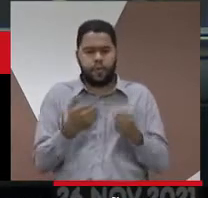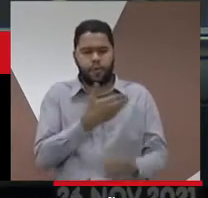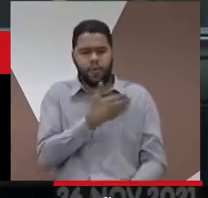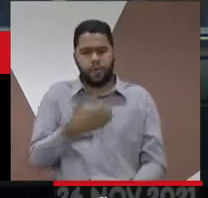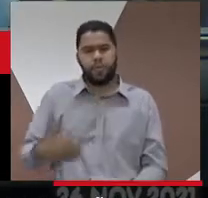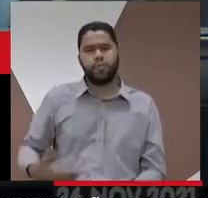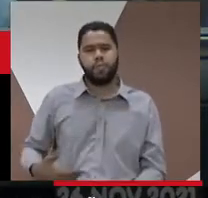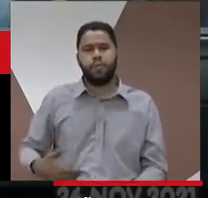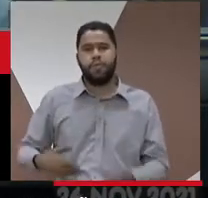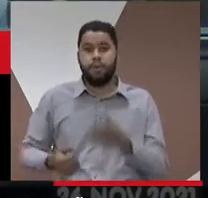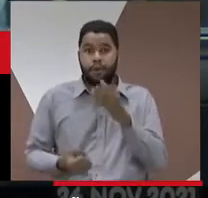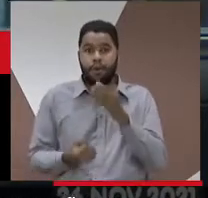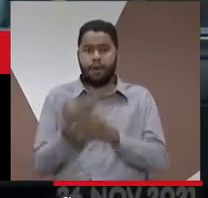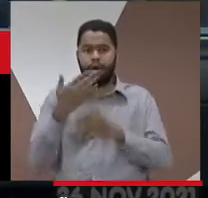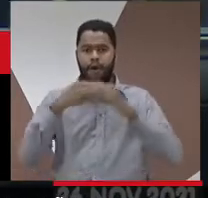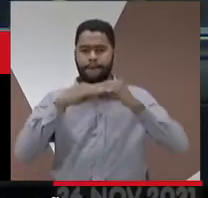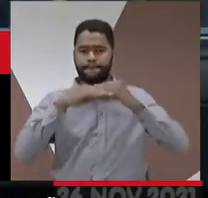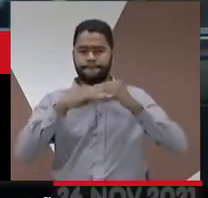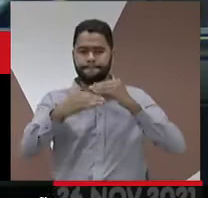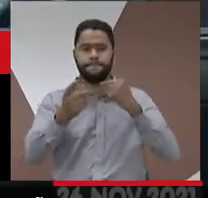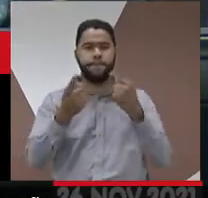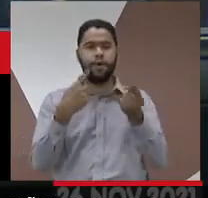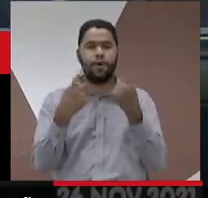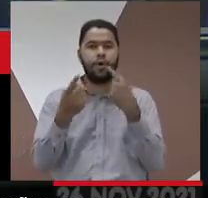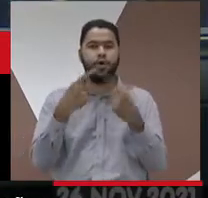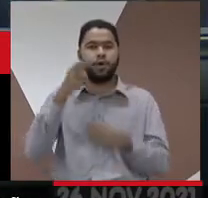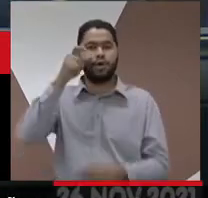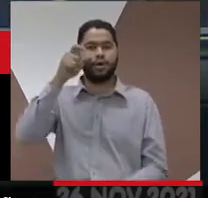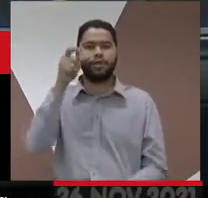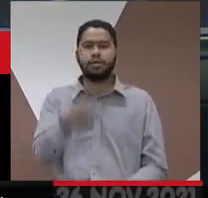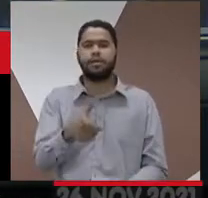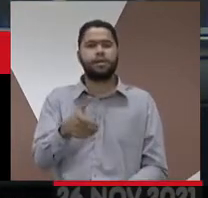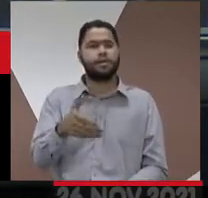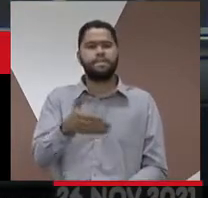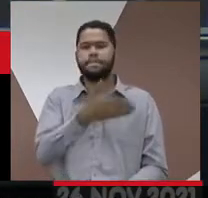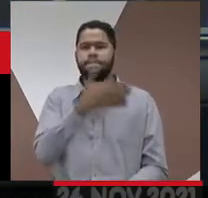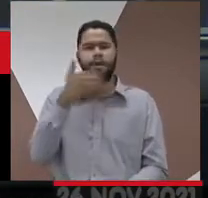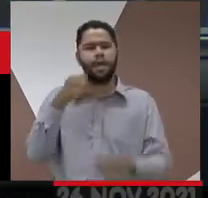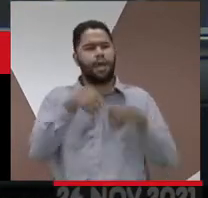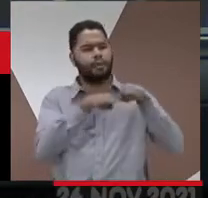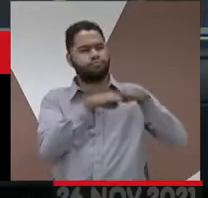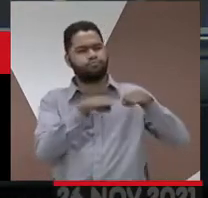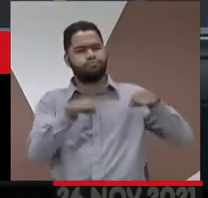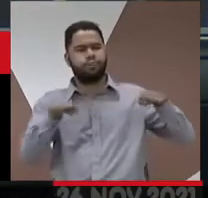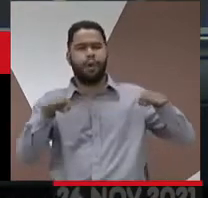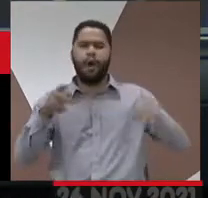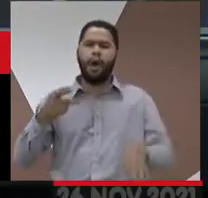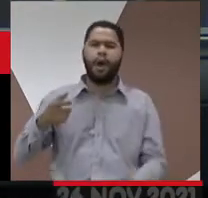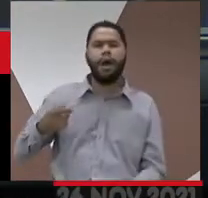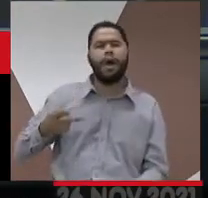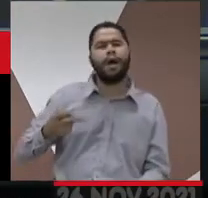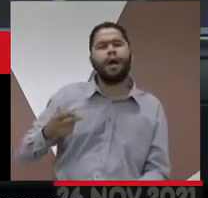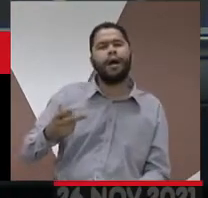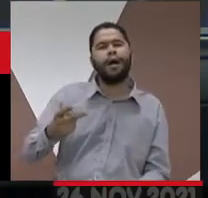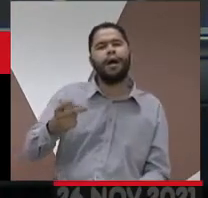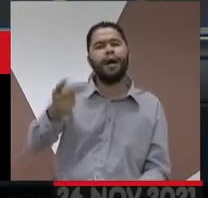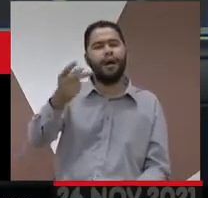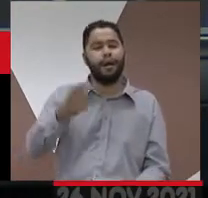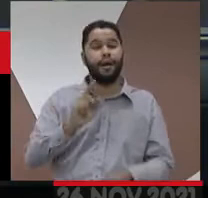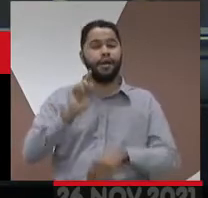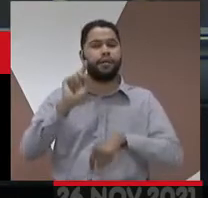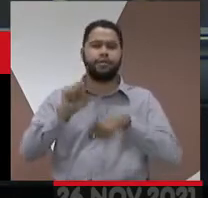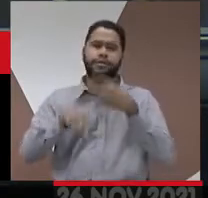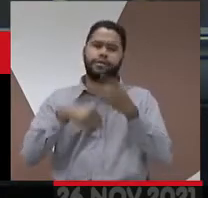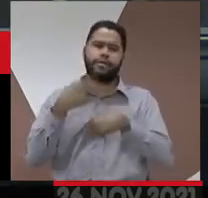a rodovia, ela tem interesse que seja a melhor, mais ampla e mais duradoura possível, para